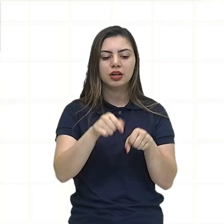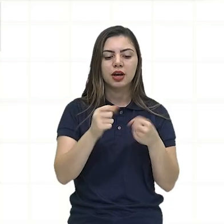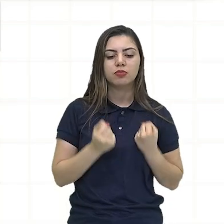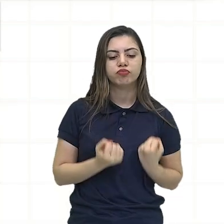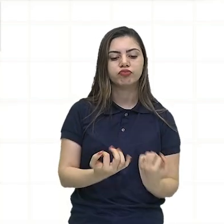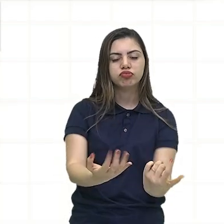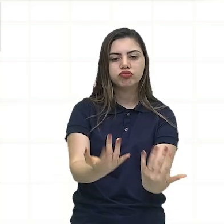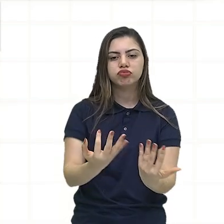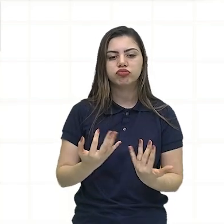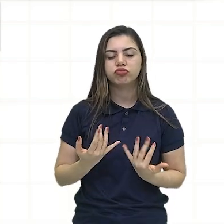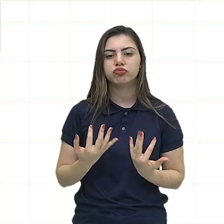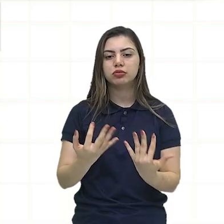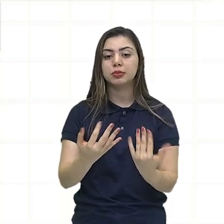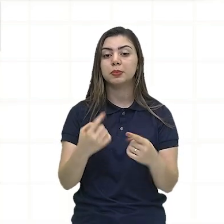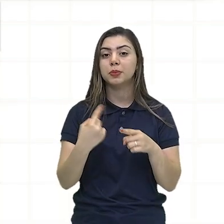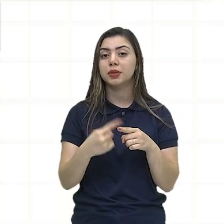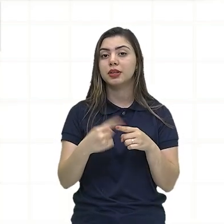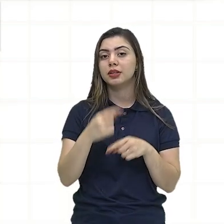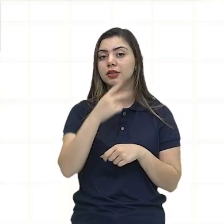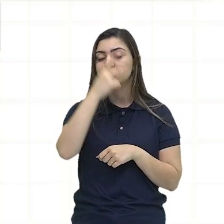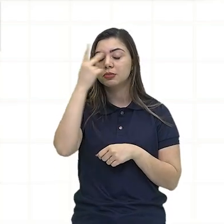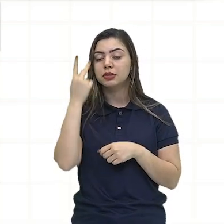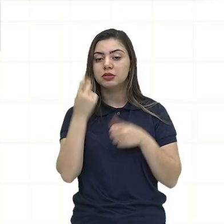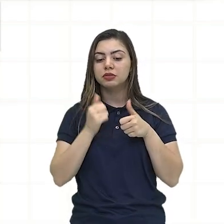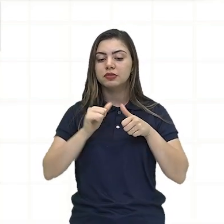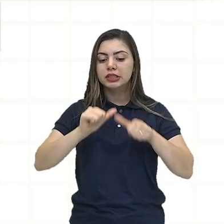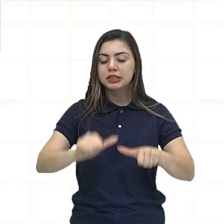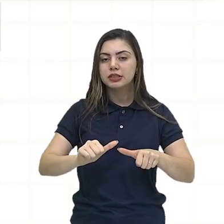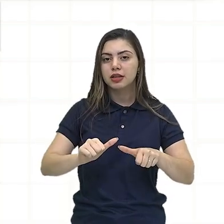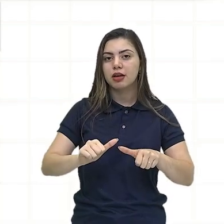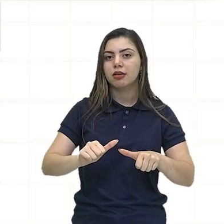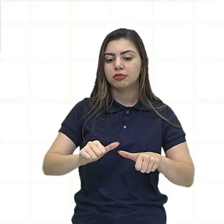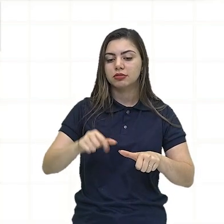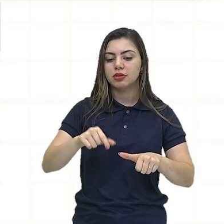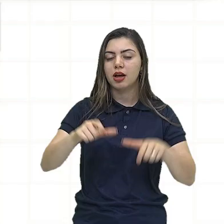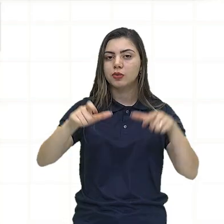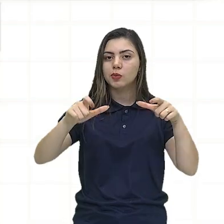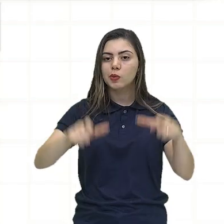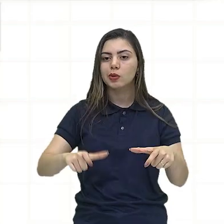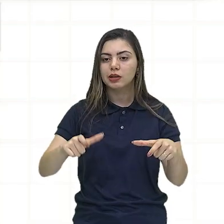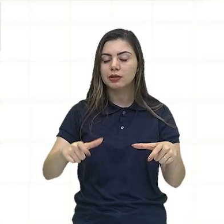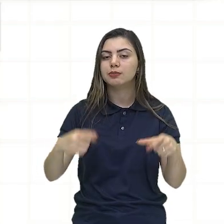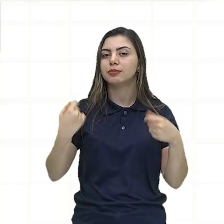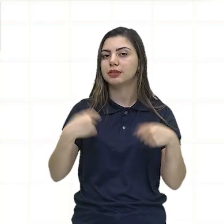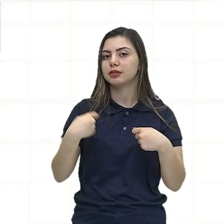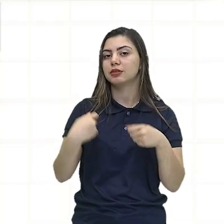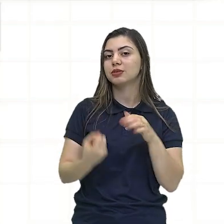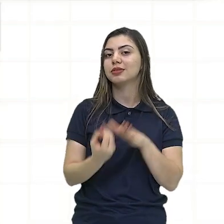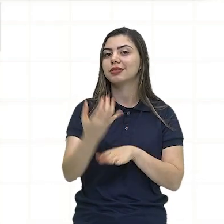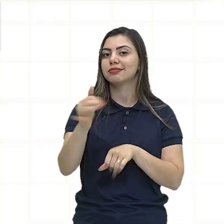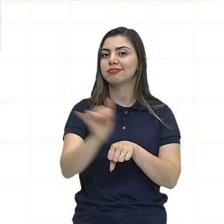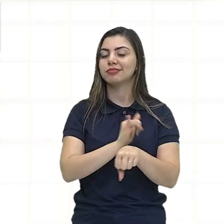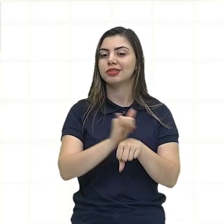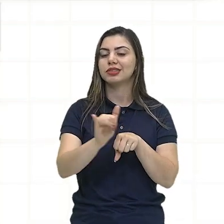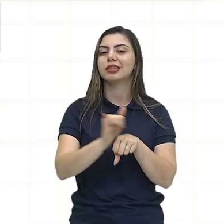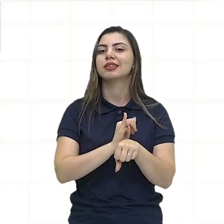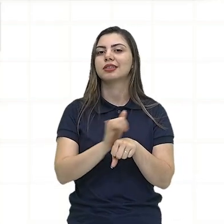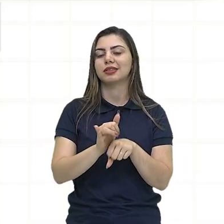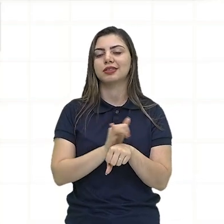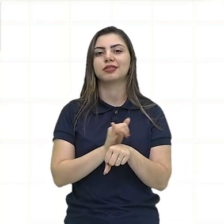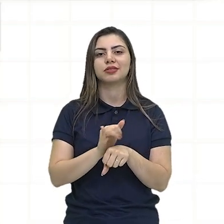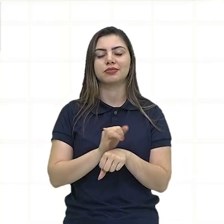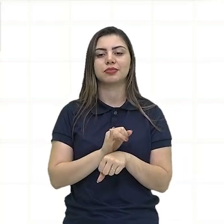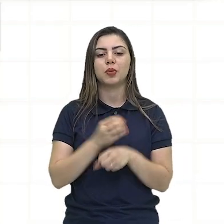e as pessoas começaram a se fixar nos seus lugares. Então, ela tem, né, uma história que